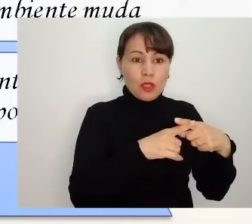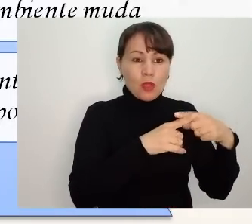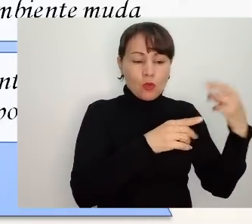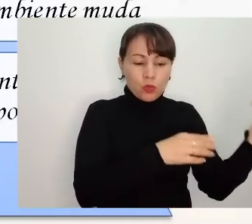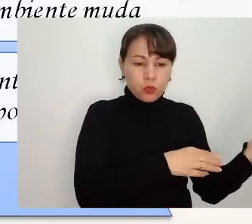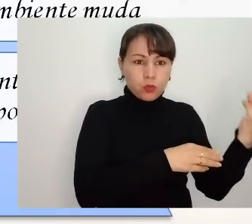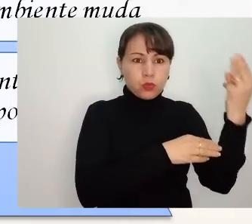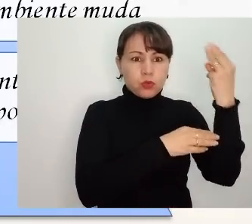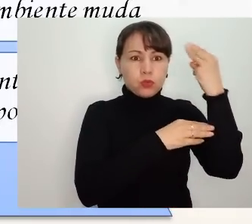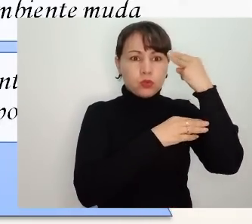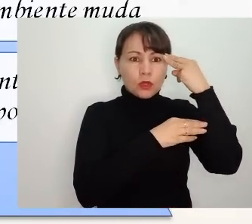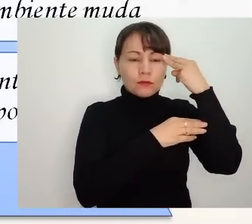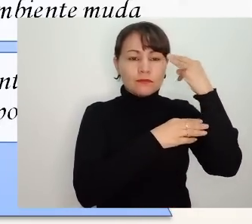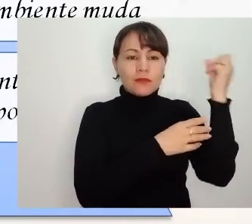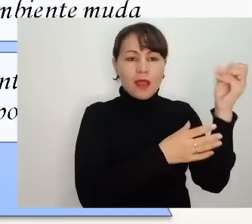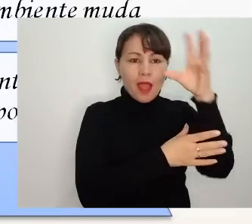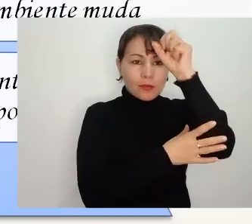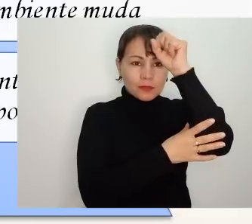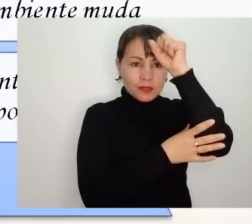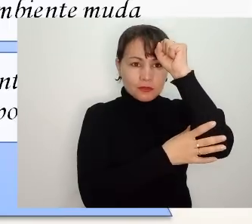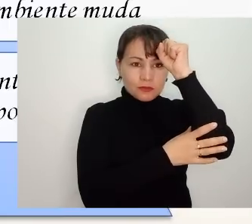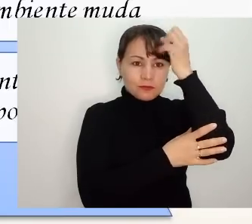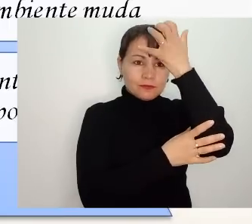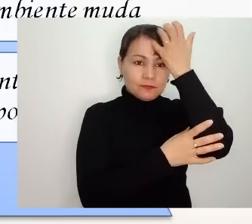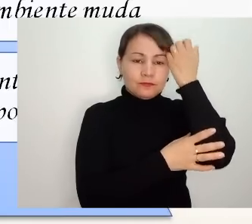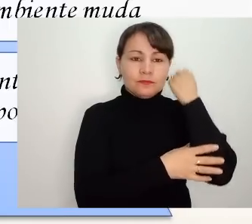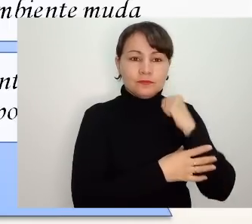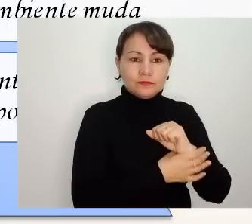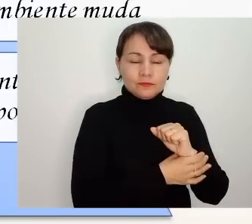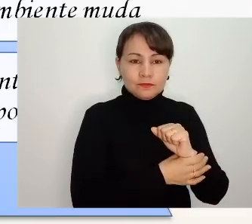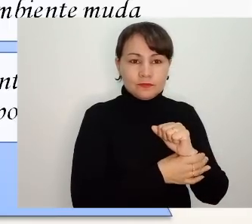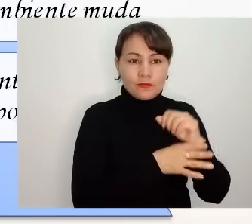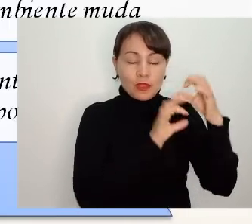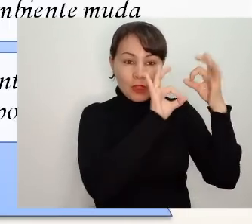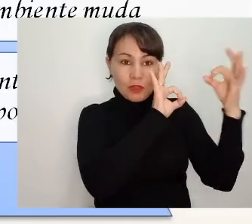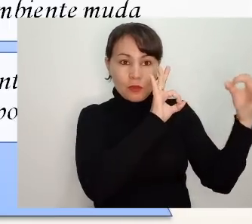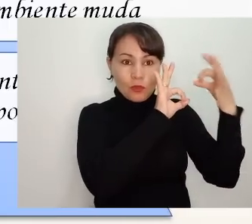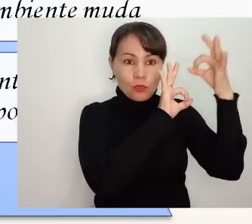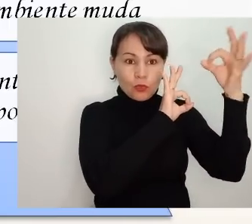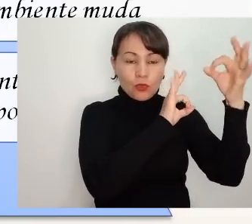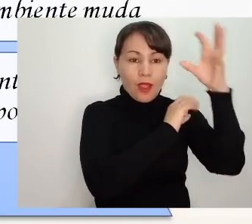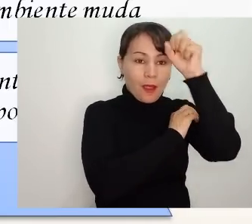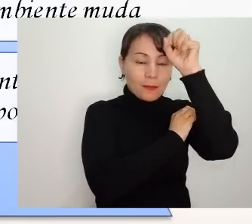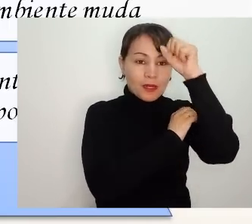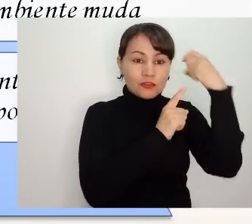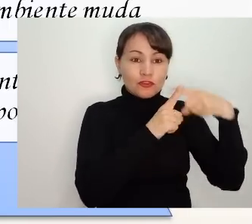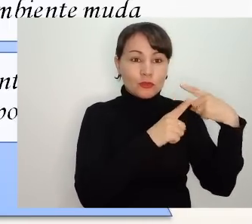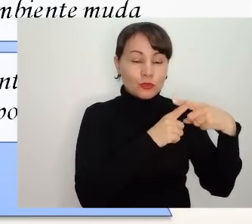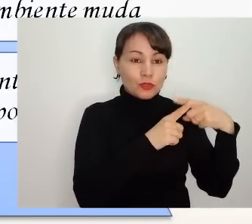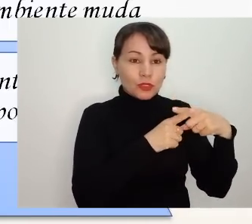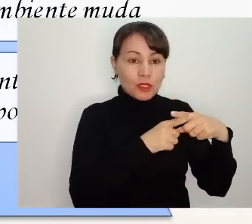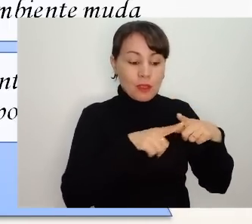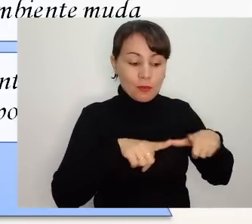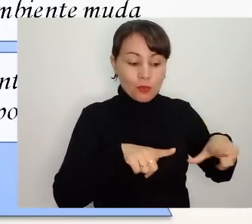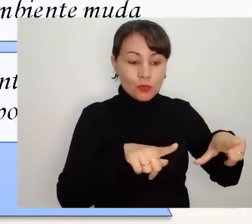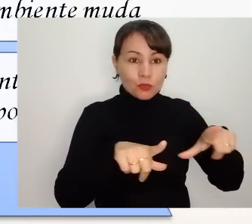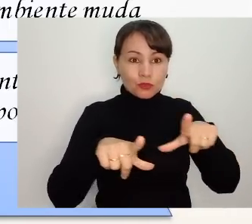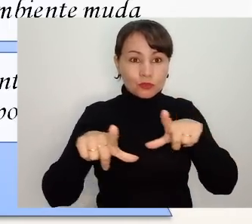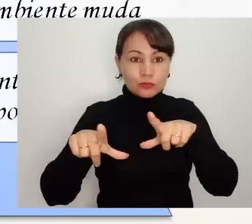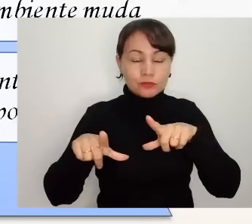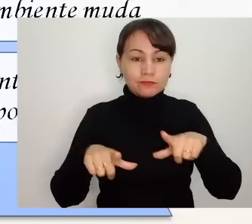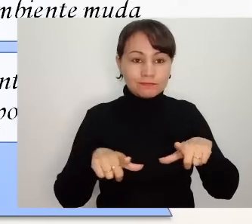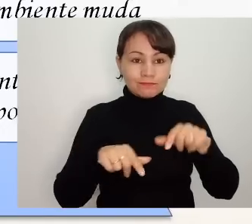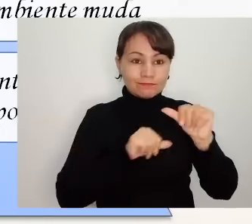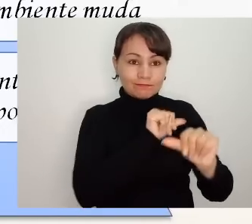as sinapses aprendem. As sinapses aprendem porque o ambiente